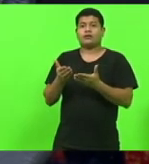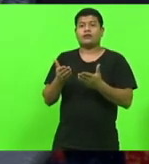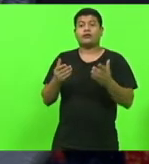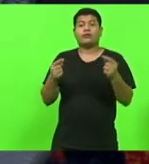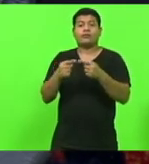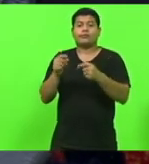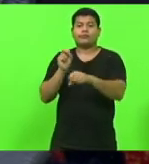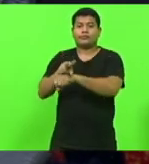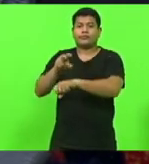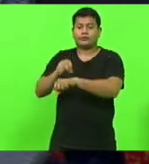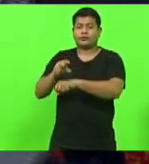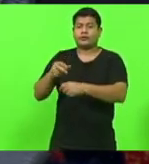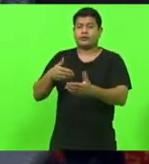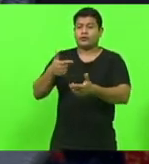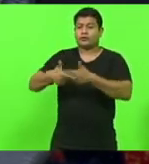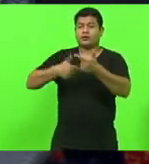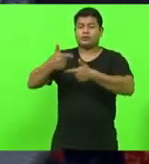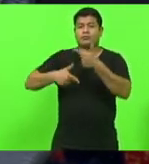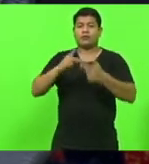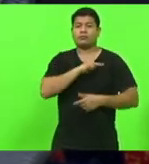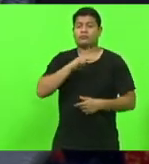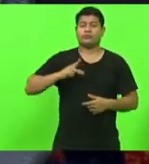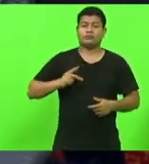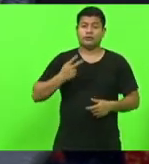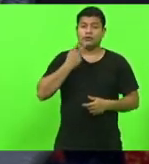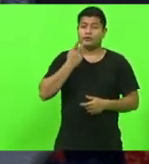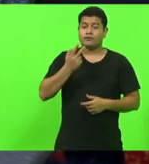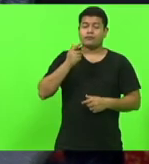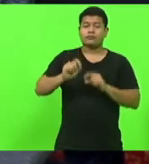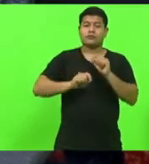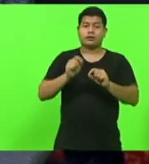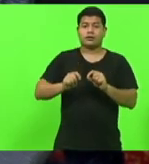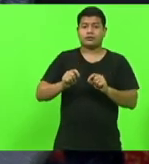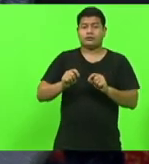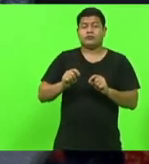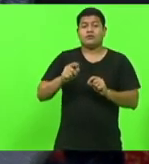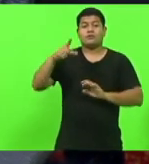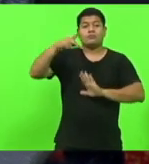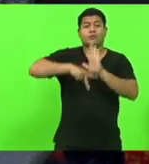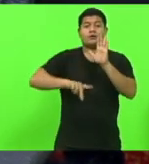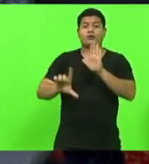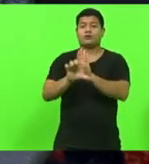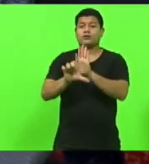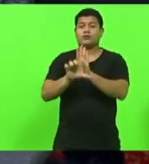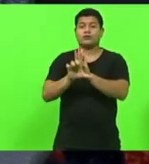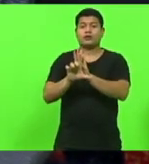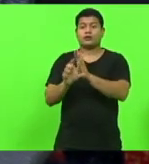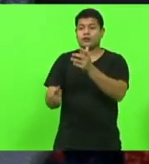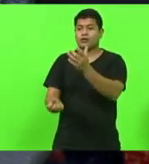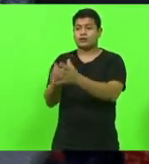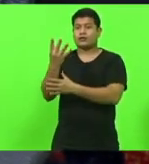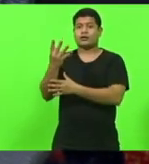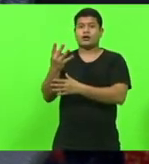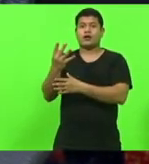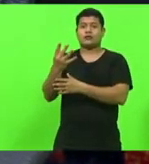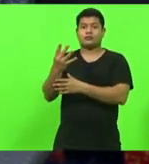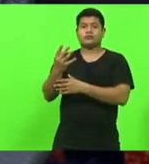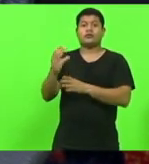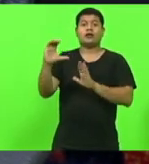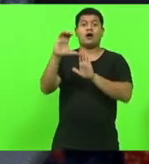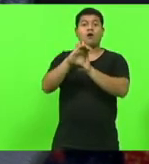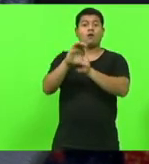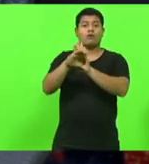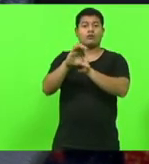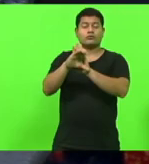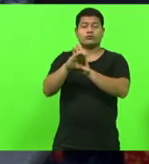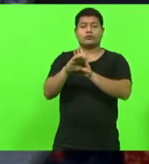Nós estamos falando de um projeto de lei que conceitua, cria e compõe o Estatuto da